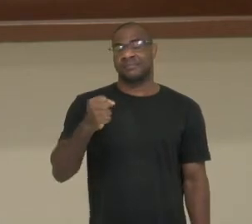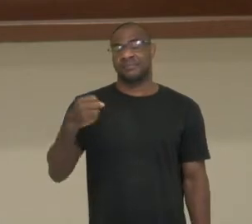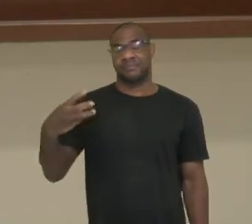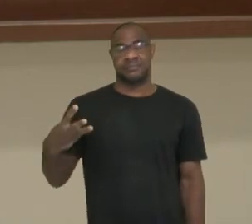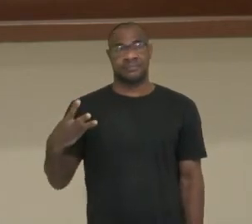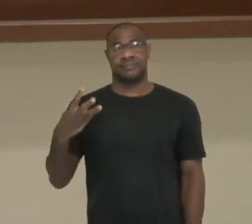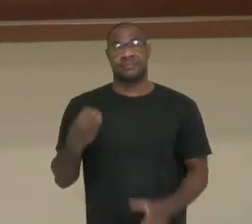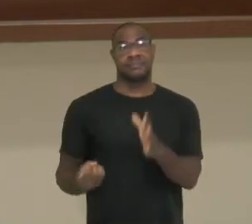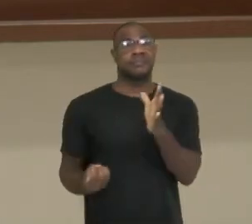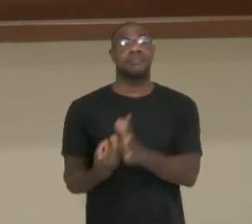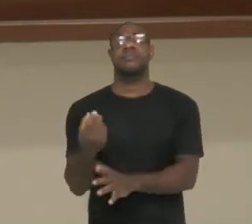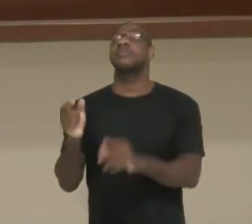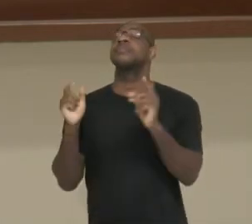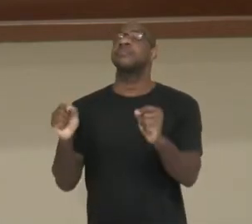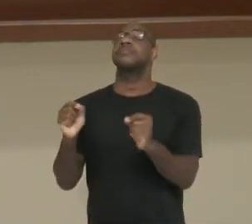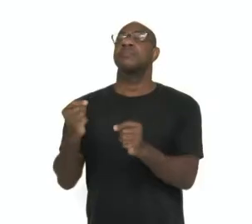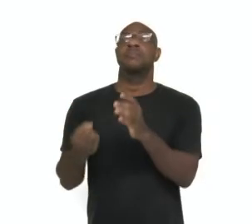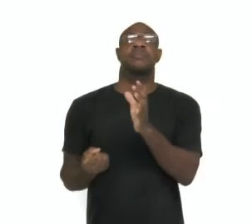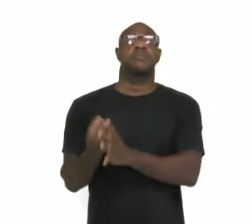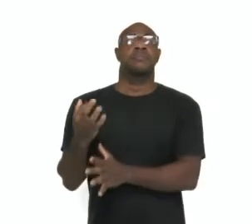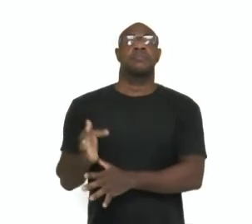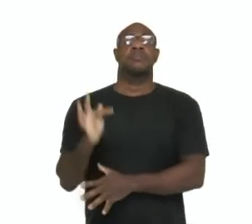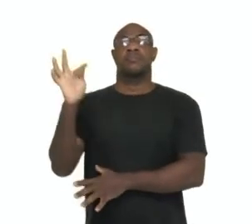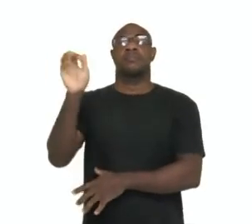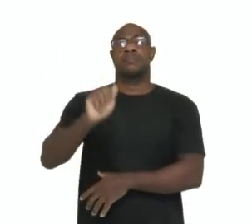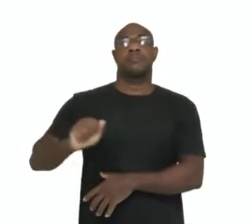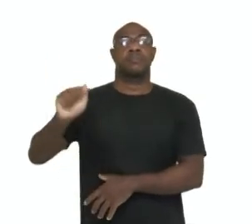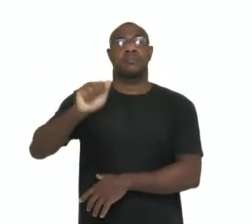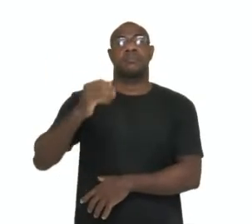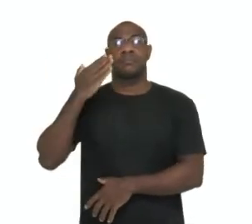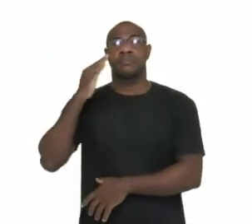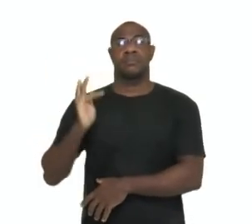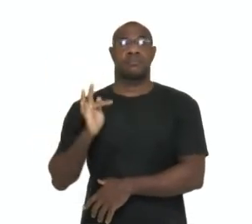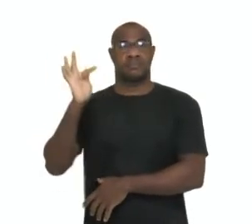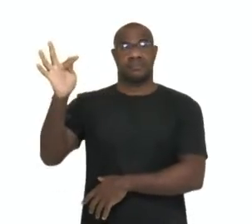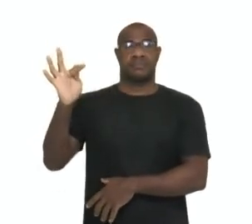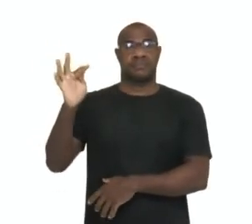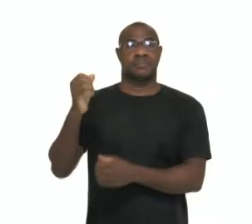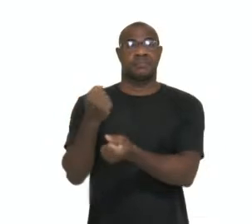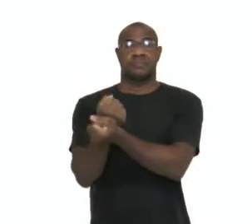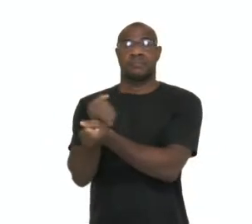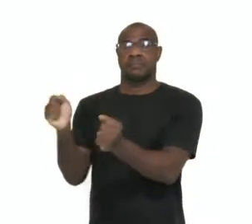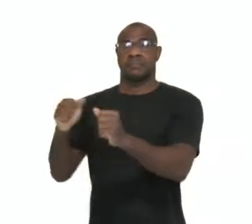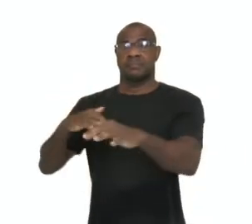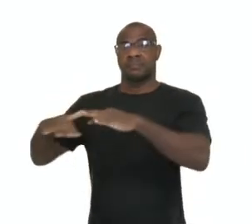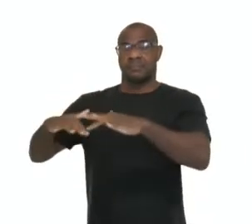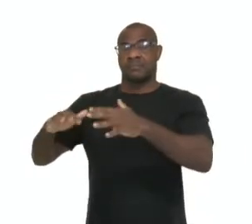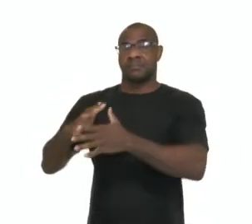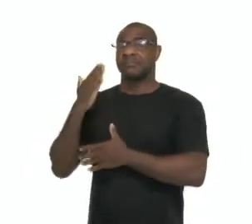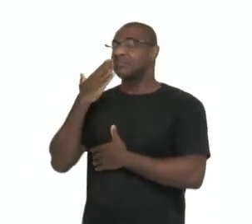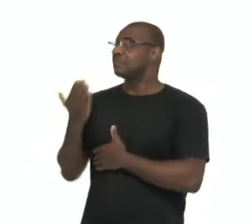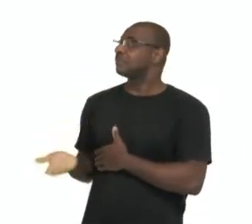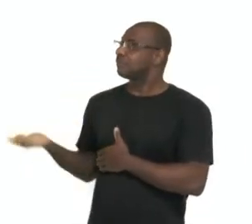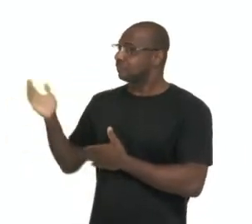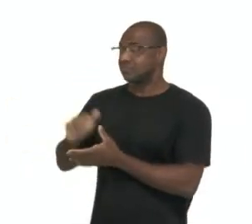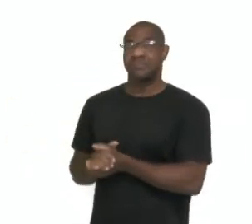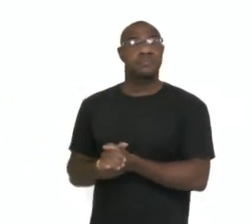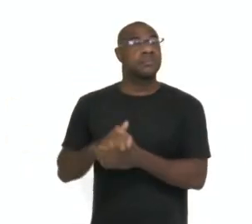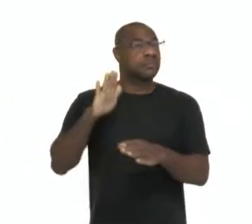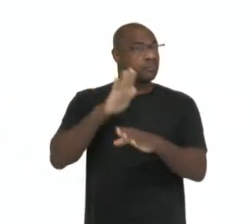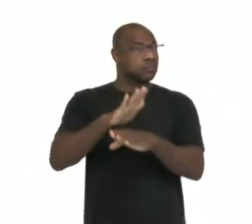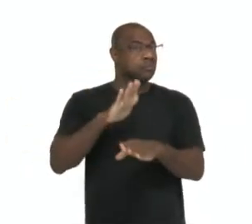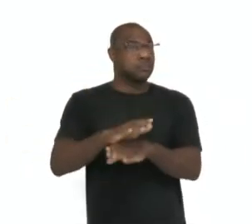ser fundada a Confederação Abolicionista. Ela defendia a abolição da escravidão